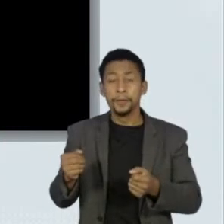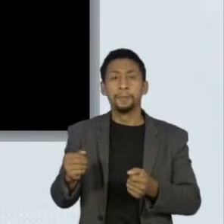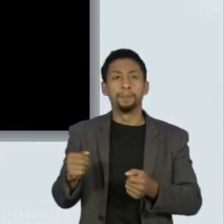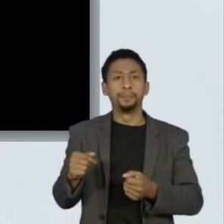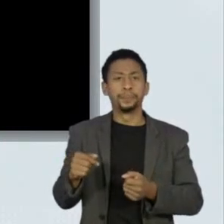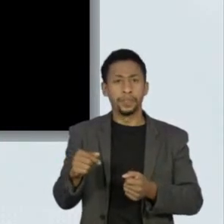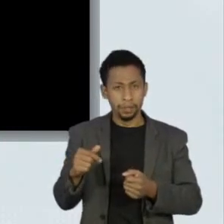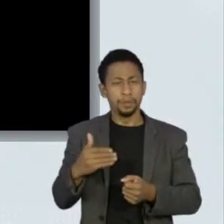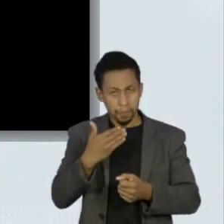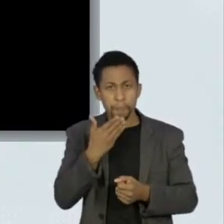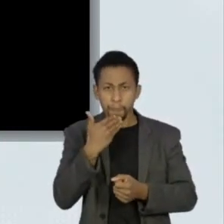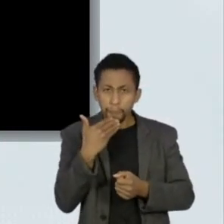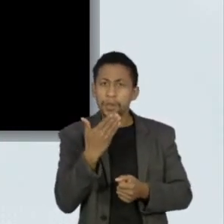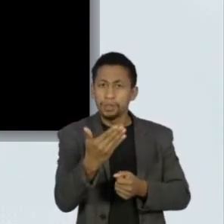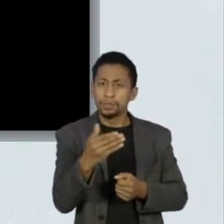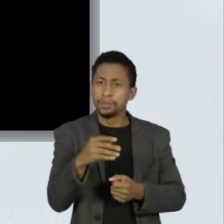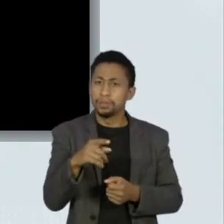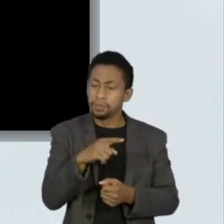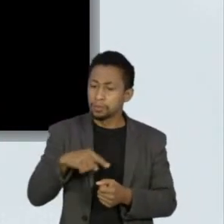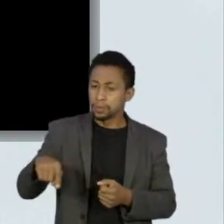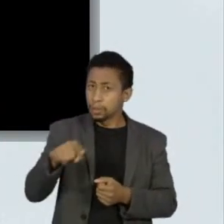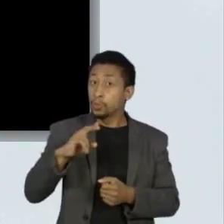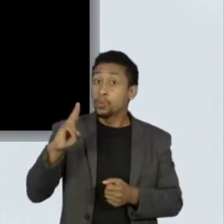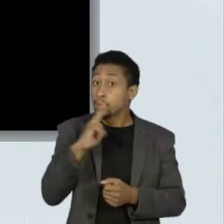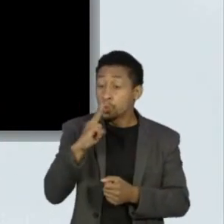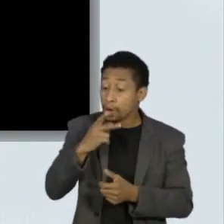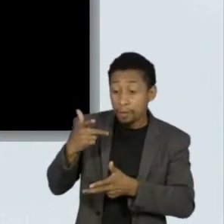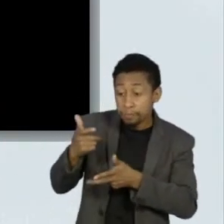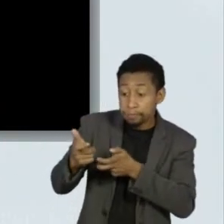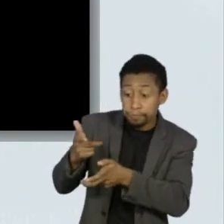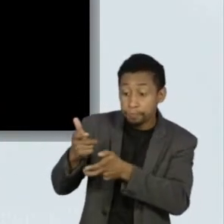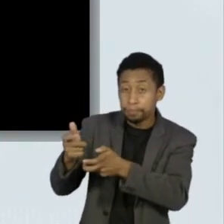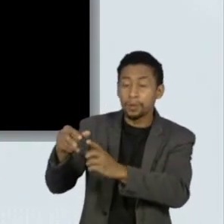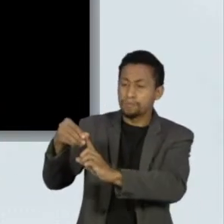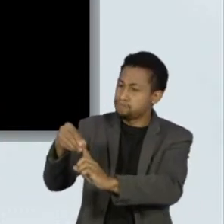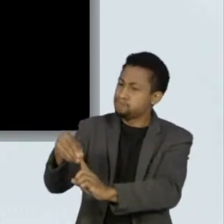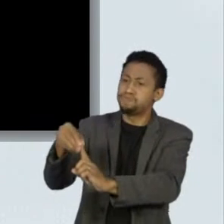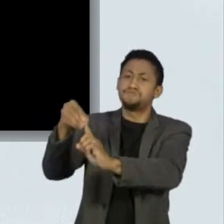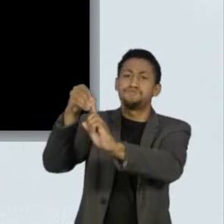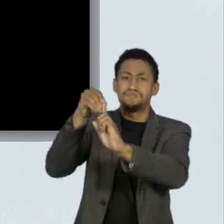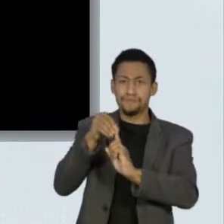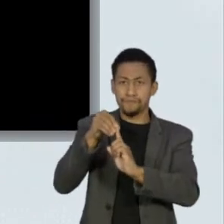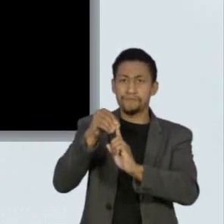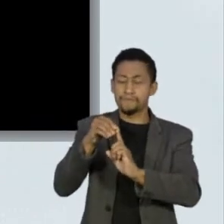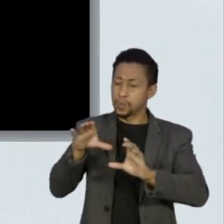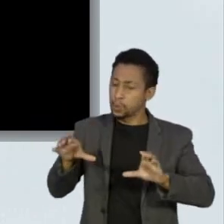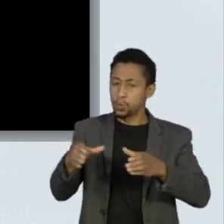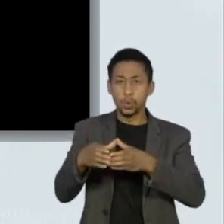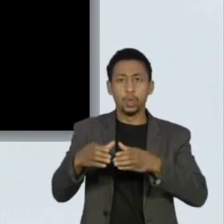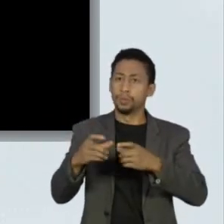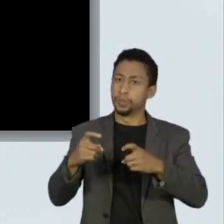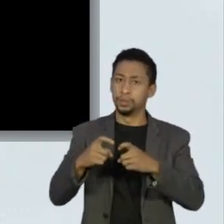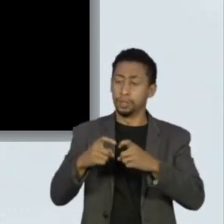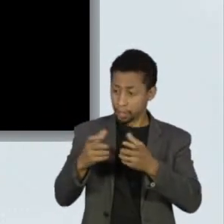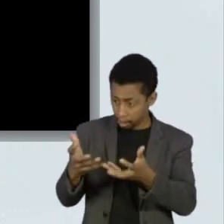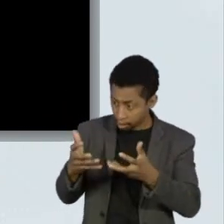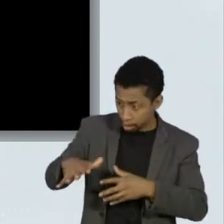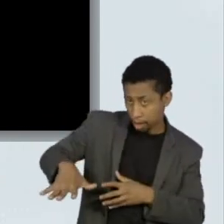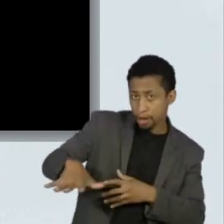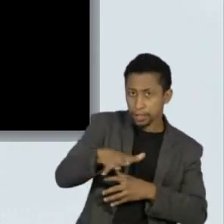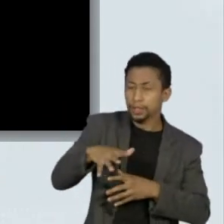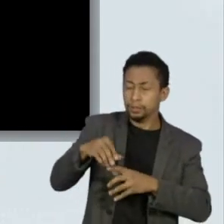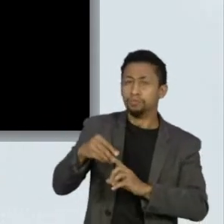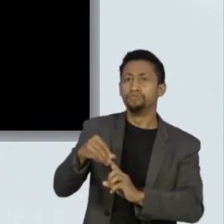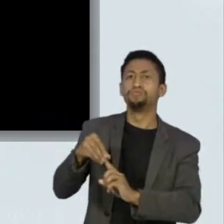vez seja dada a autorização de uso emergencial, tenham a mais absoluta prioridade, se assim o desejarem, de